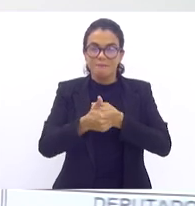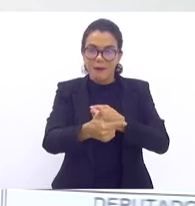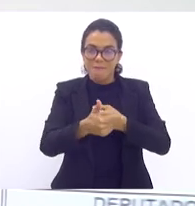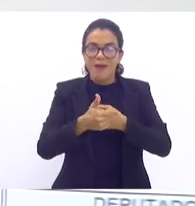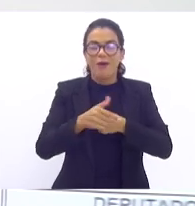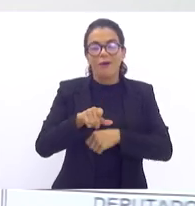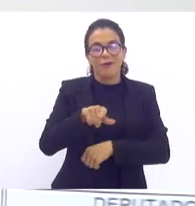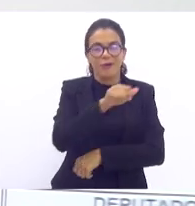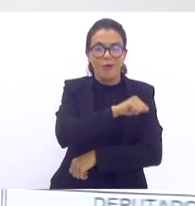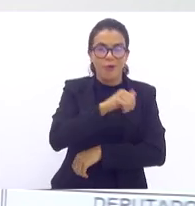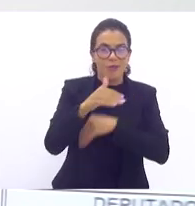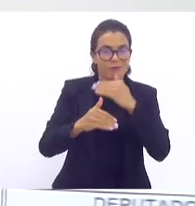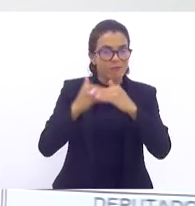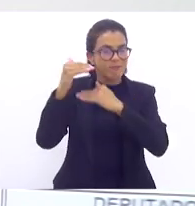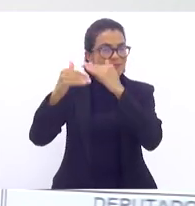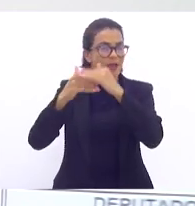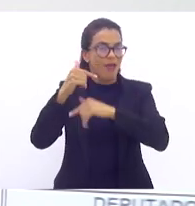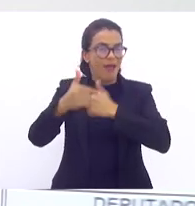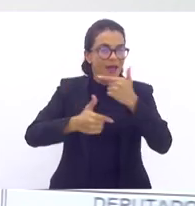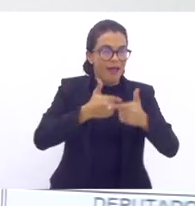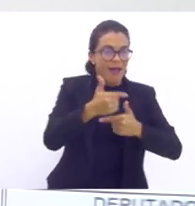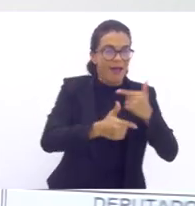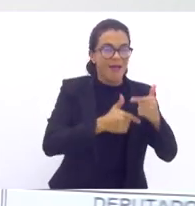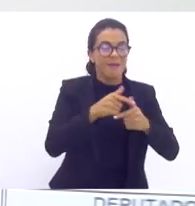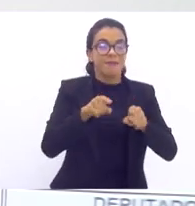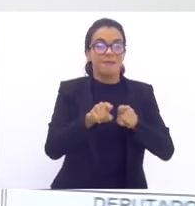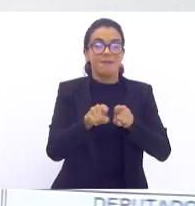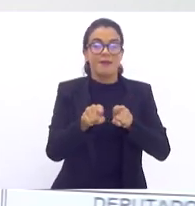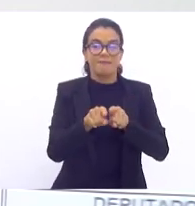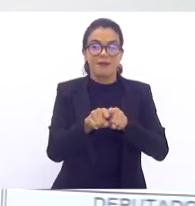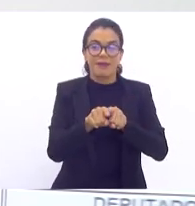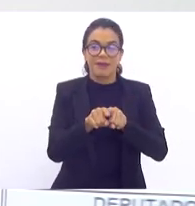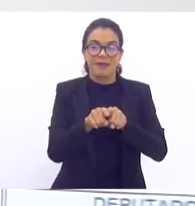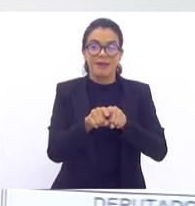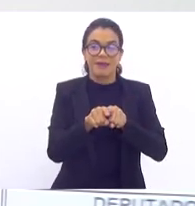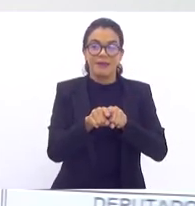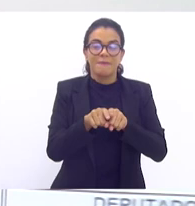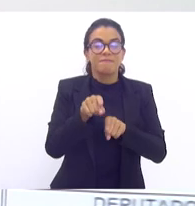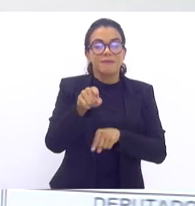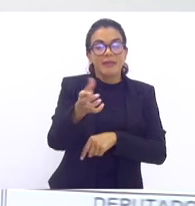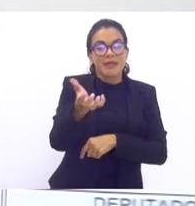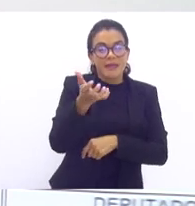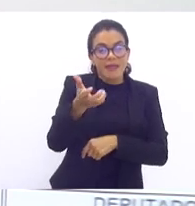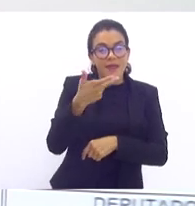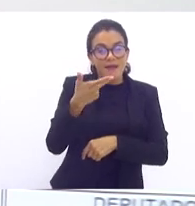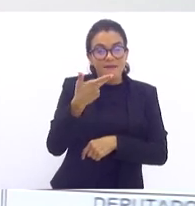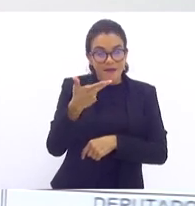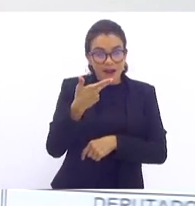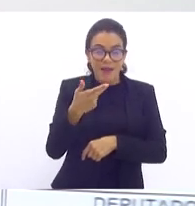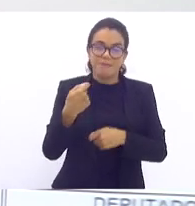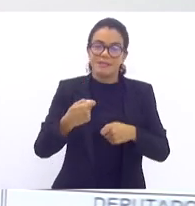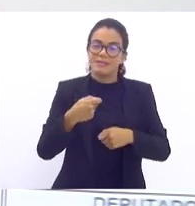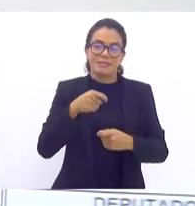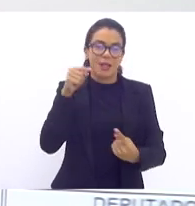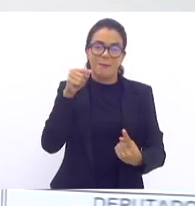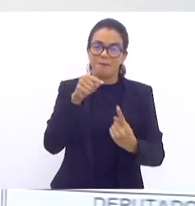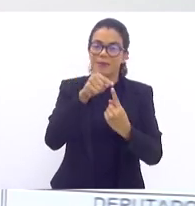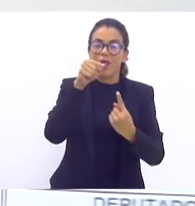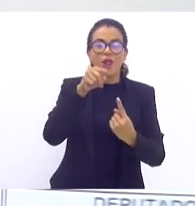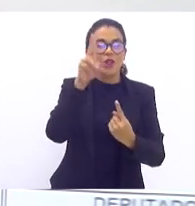desenvolve a caixa de ressonância Quem quiser falar para o Brasil tem que falar no Rio de Janeiro